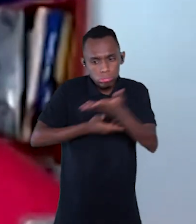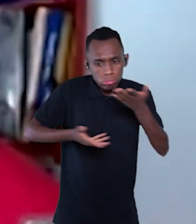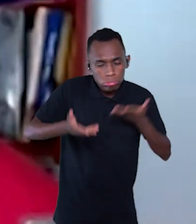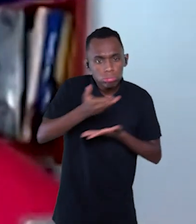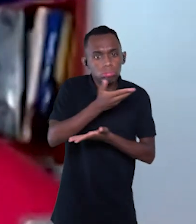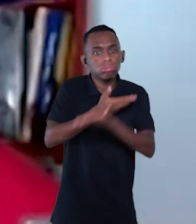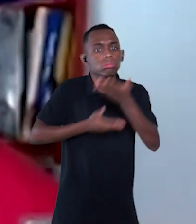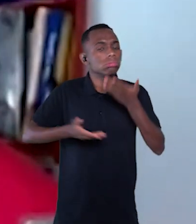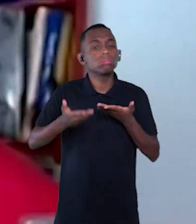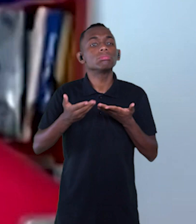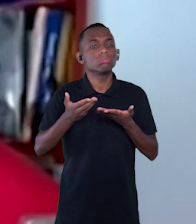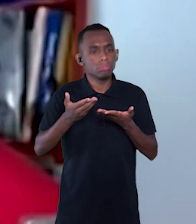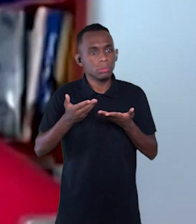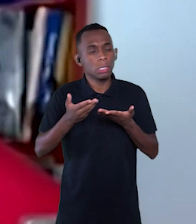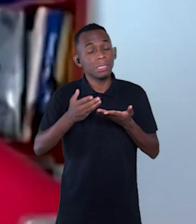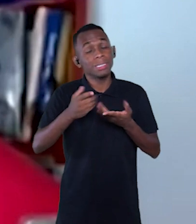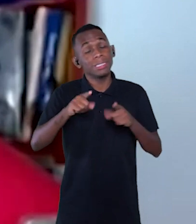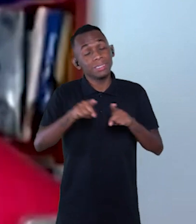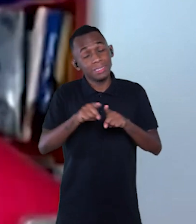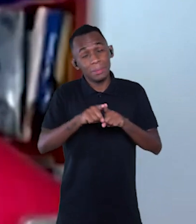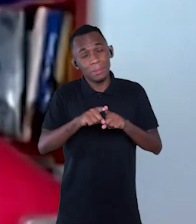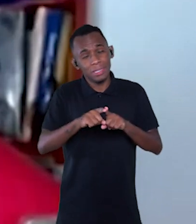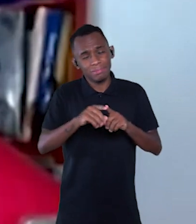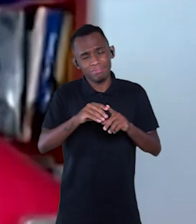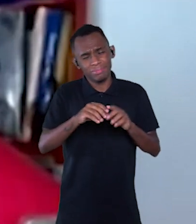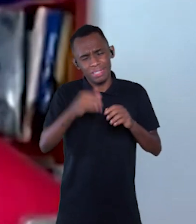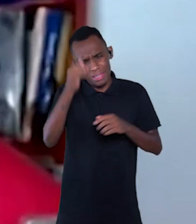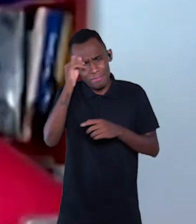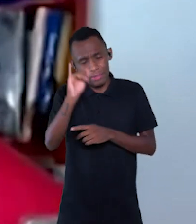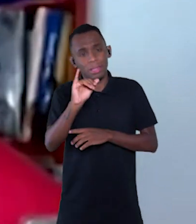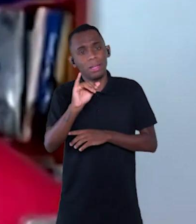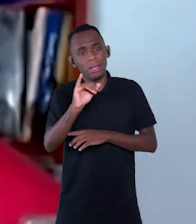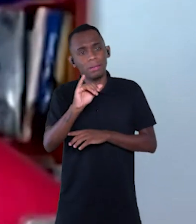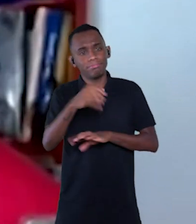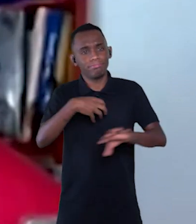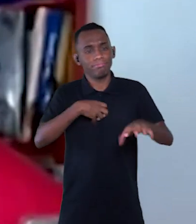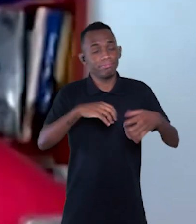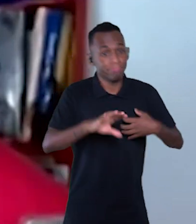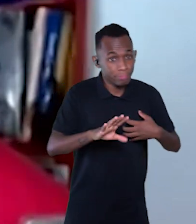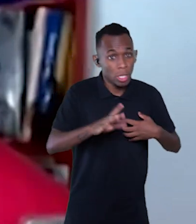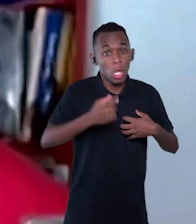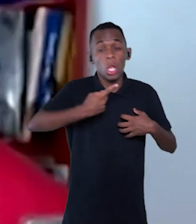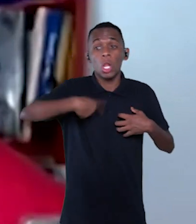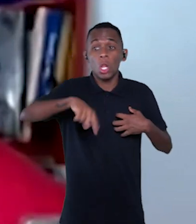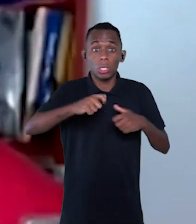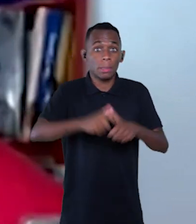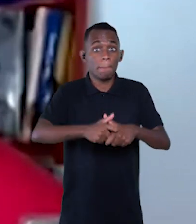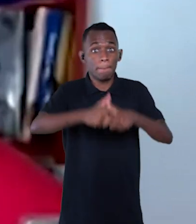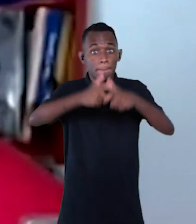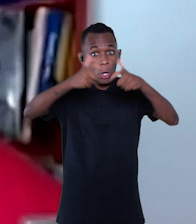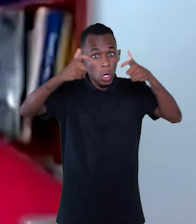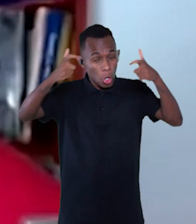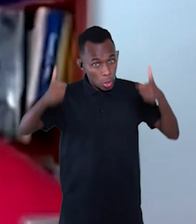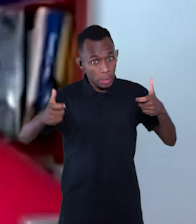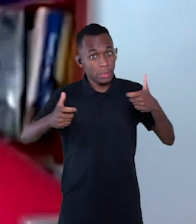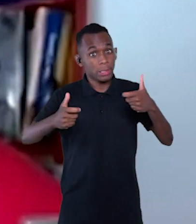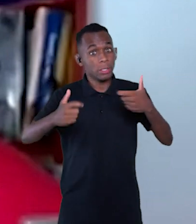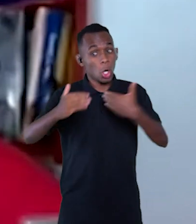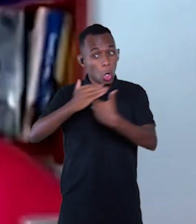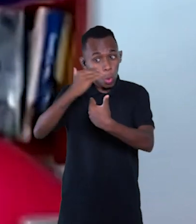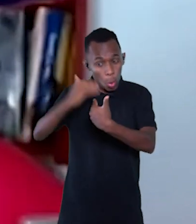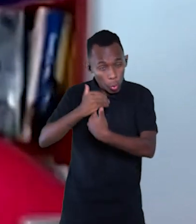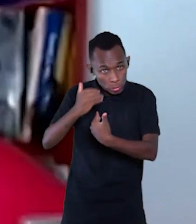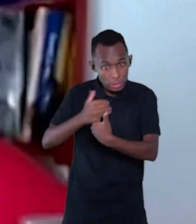a possibilidade de não se envolver. Muitas vezes, nós, como médicos, somos ensinados a não se envolver a partir